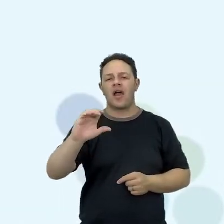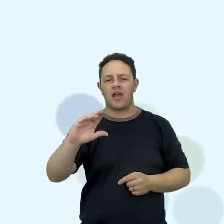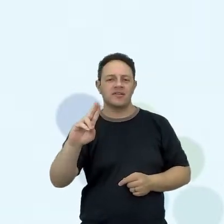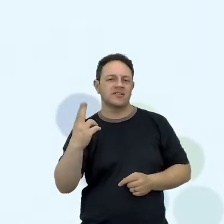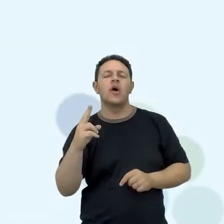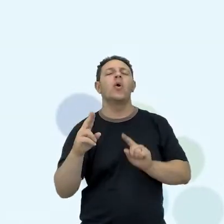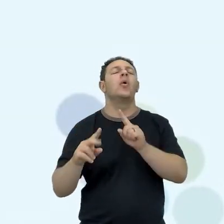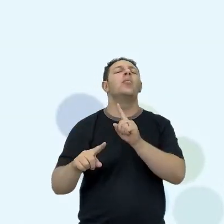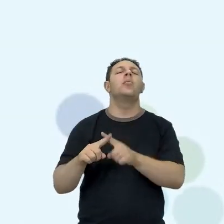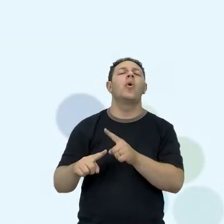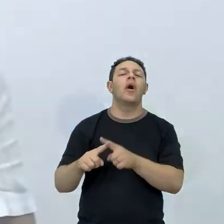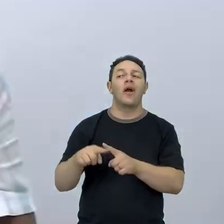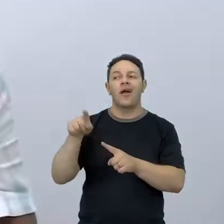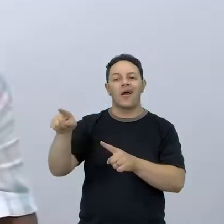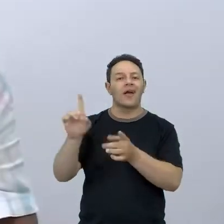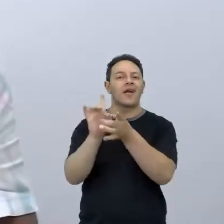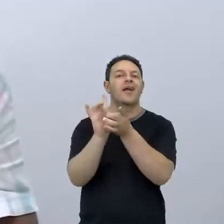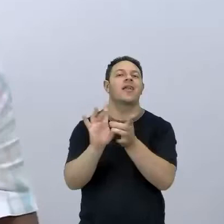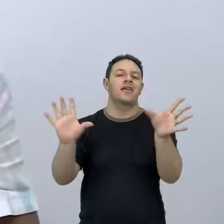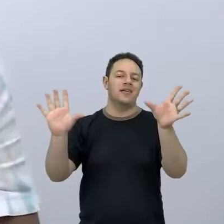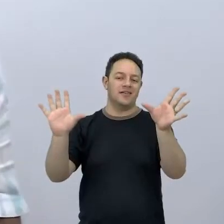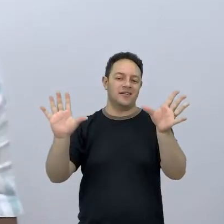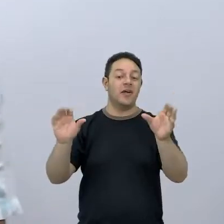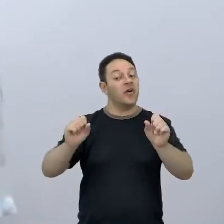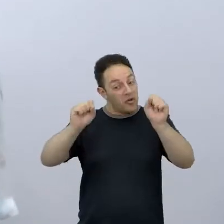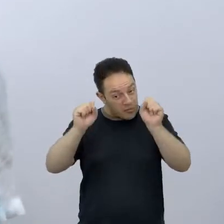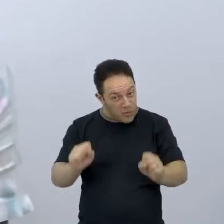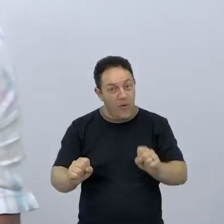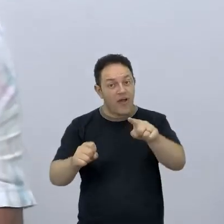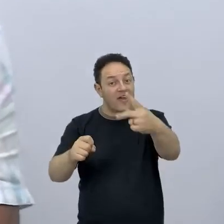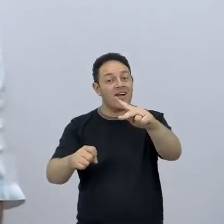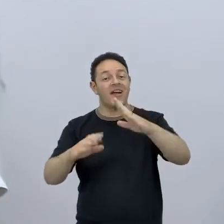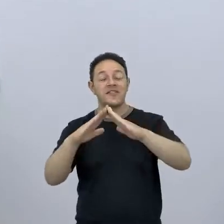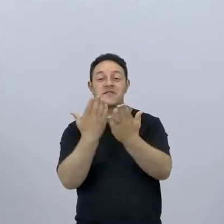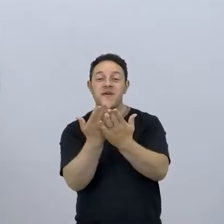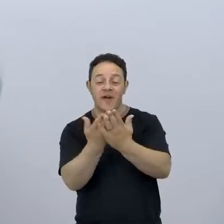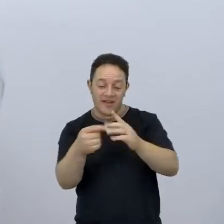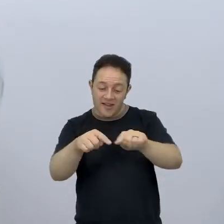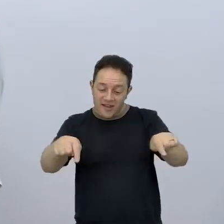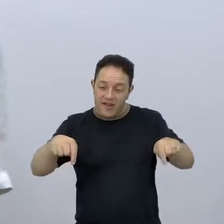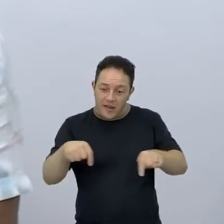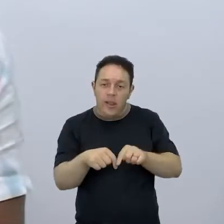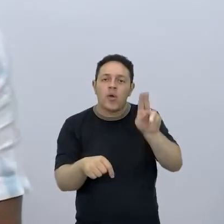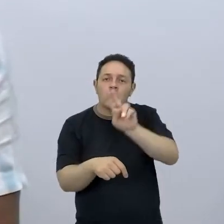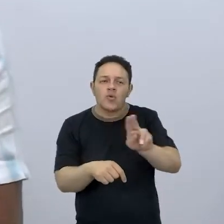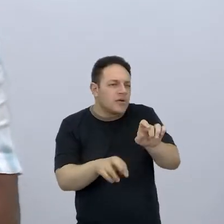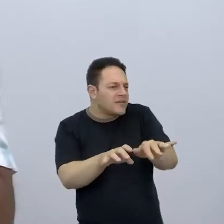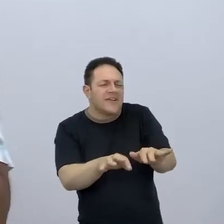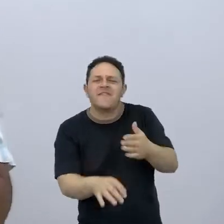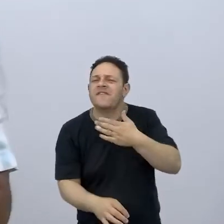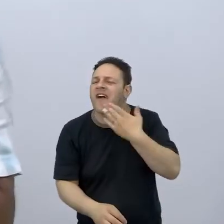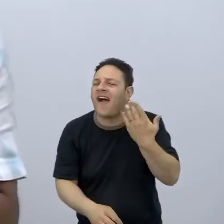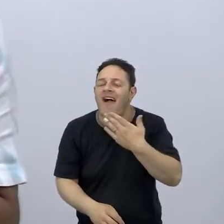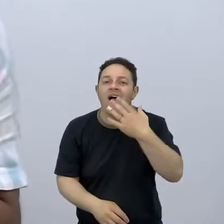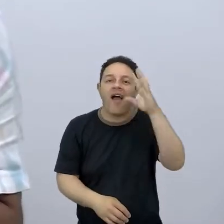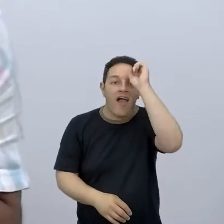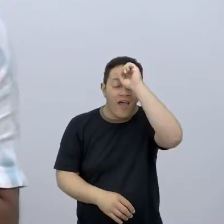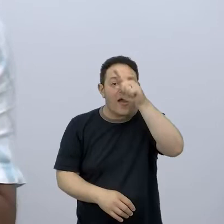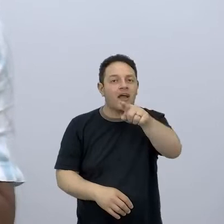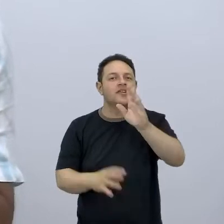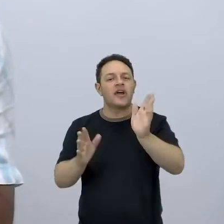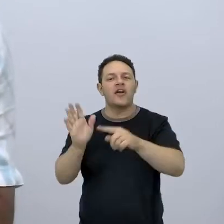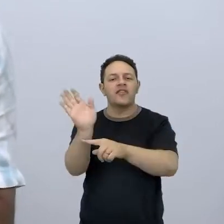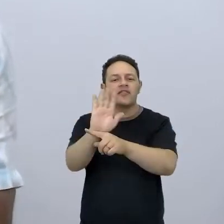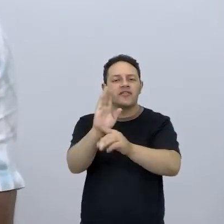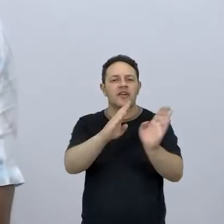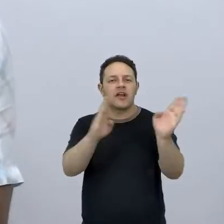Scratch é aberto. A gente Sim. pode usar na sala de aula, é interativo pra caramba. Foi mostrado um vídeo pra vocês